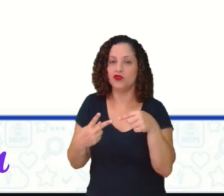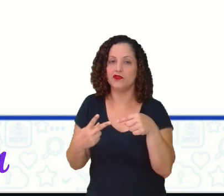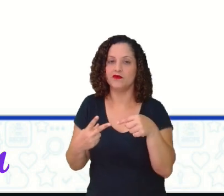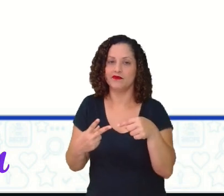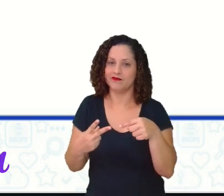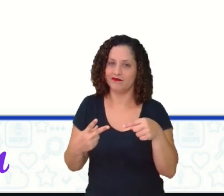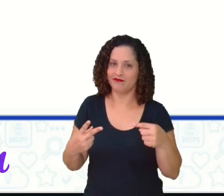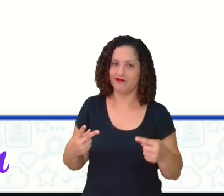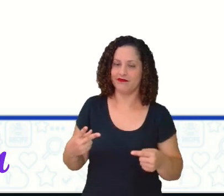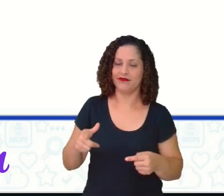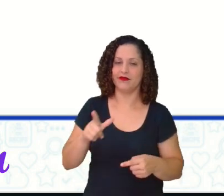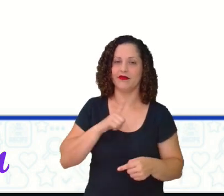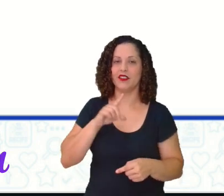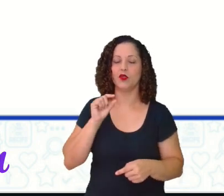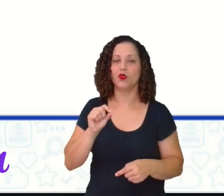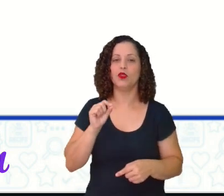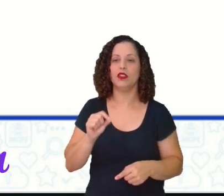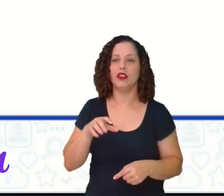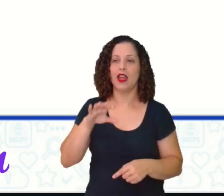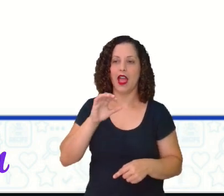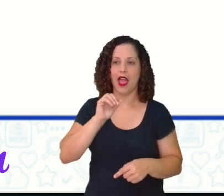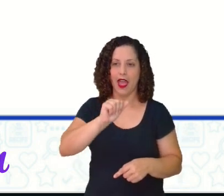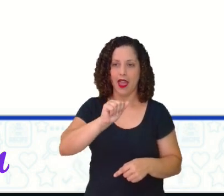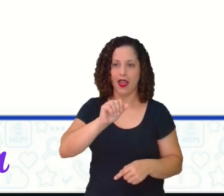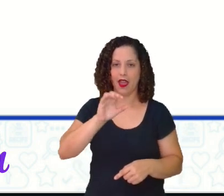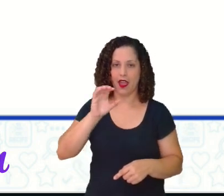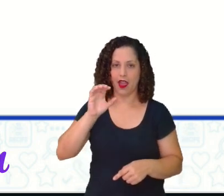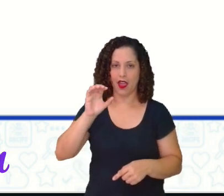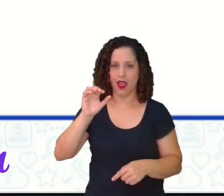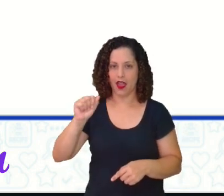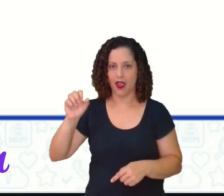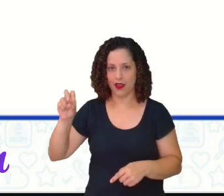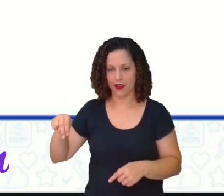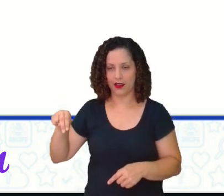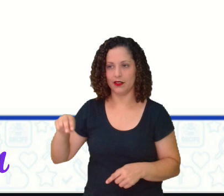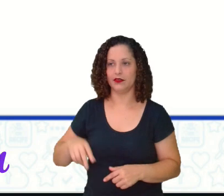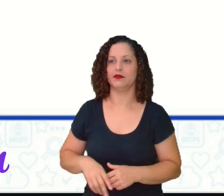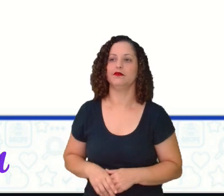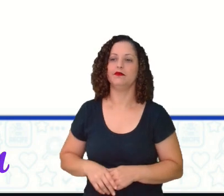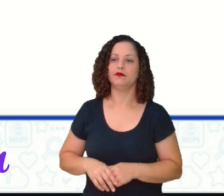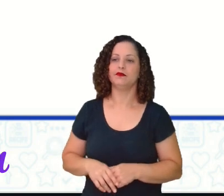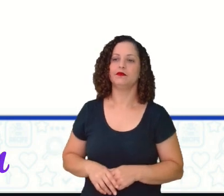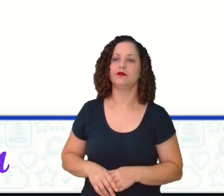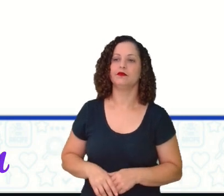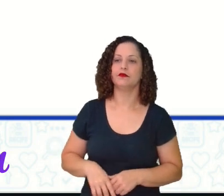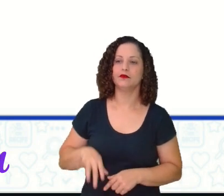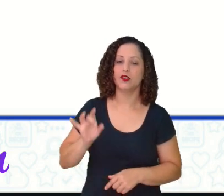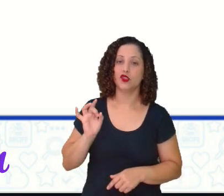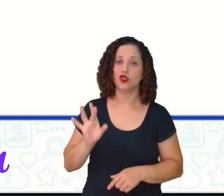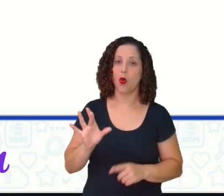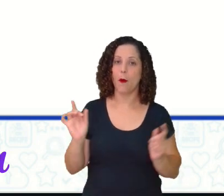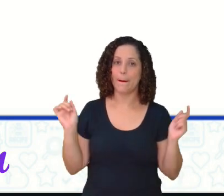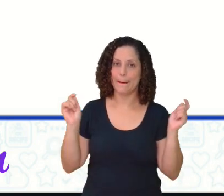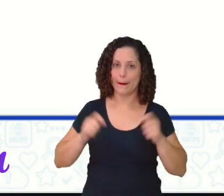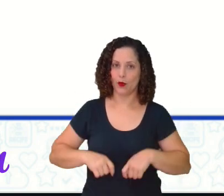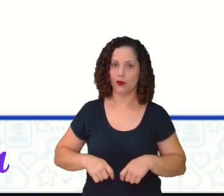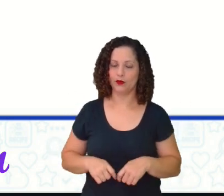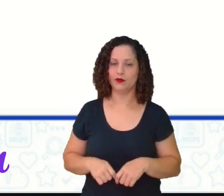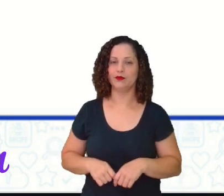indefinidos, a ou en. Gente, e eles só podem.